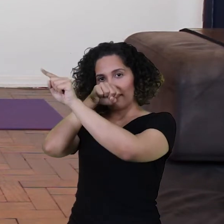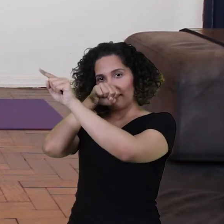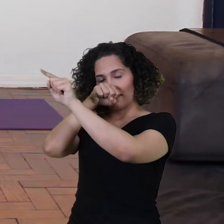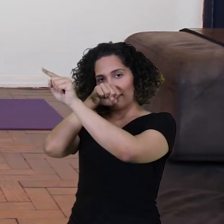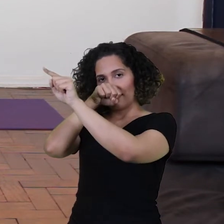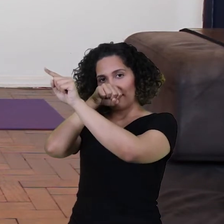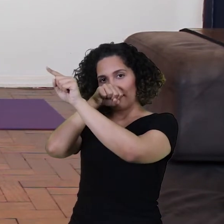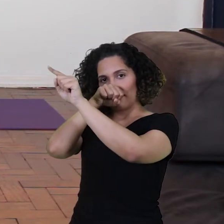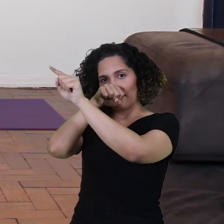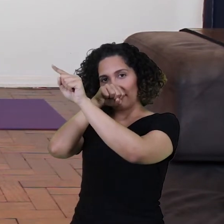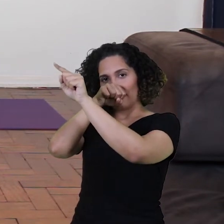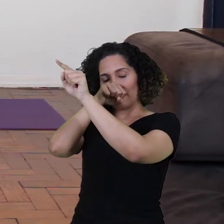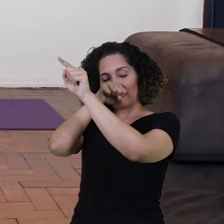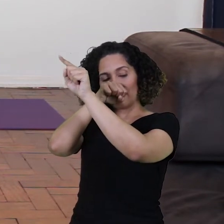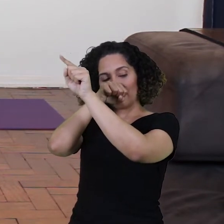retém,